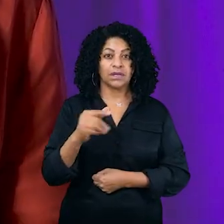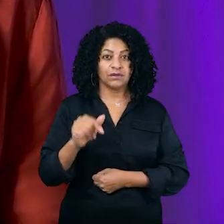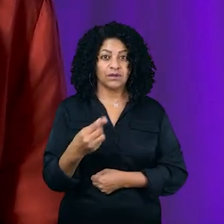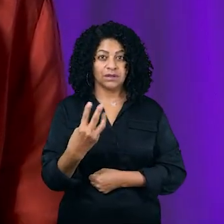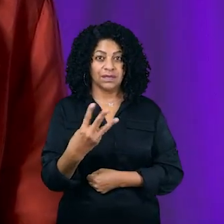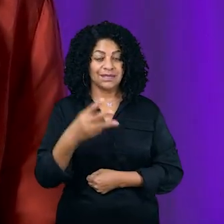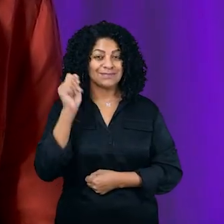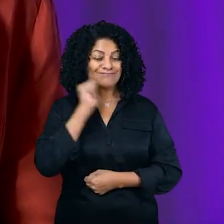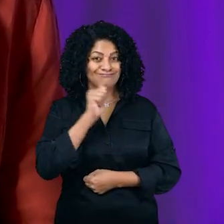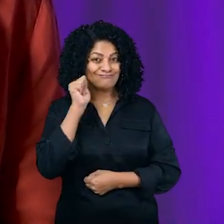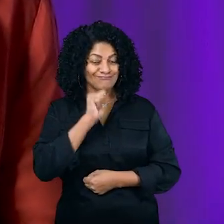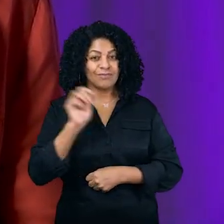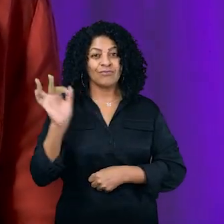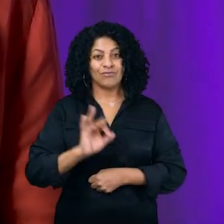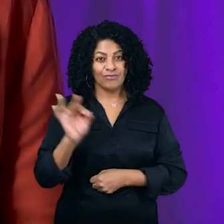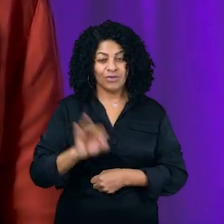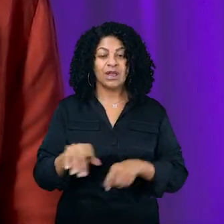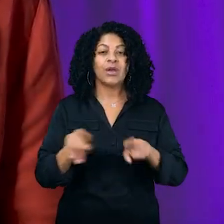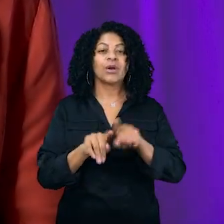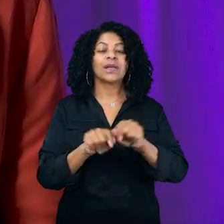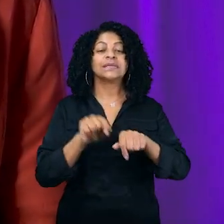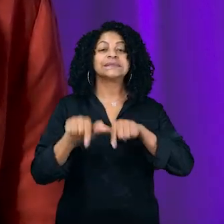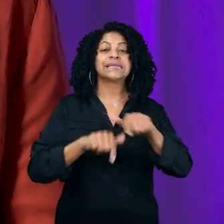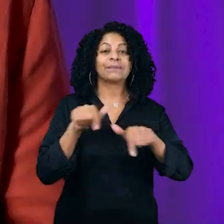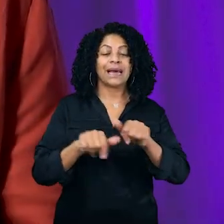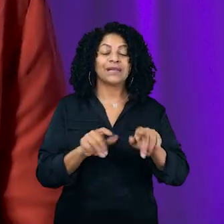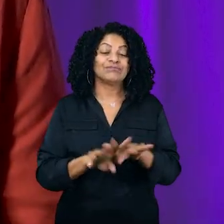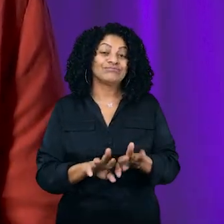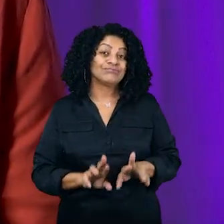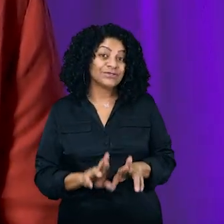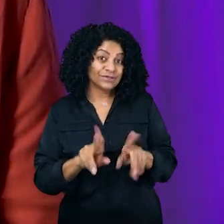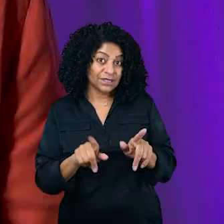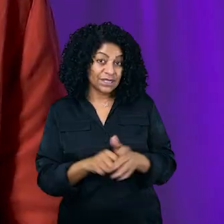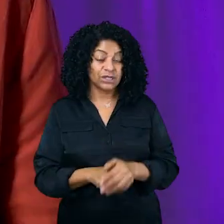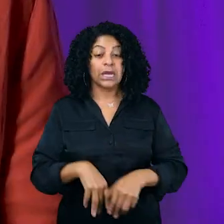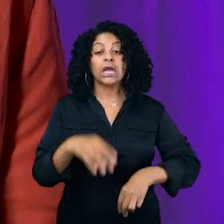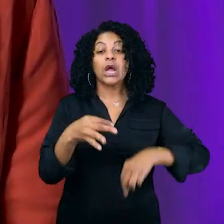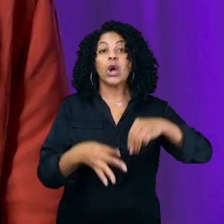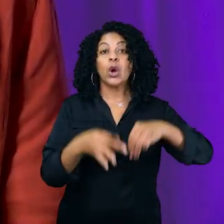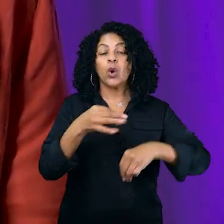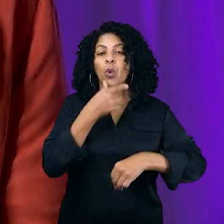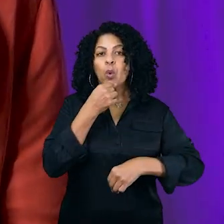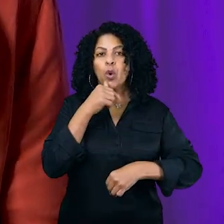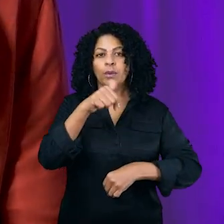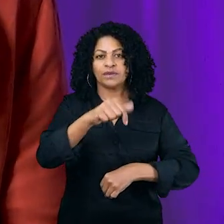53,3% das mulheres trabalham oficialmente, enquanto a taxa masculina é de